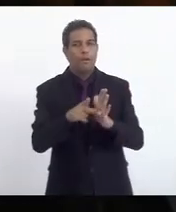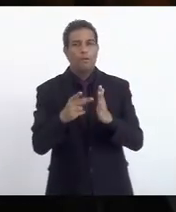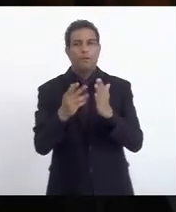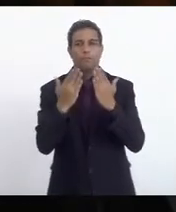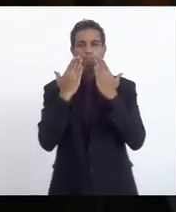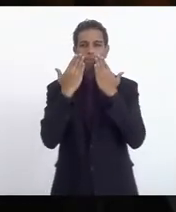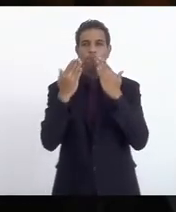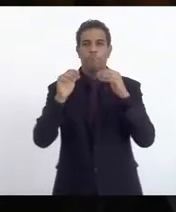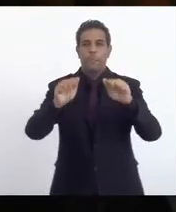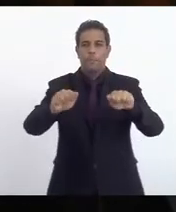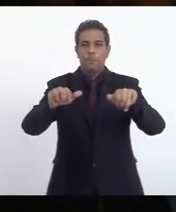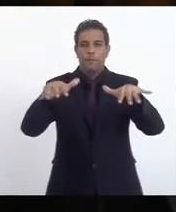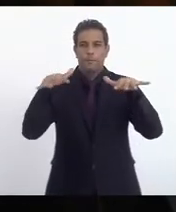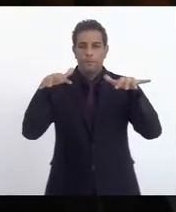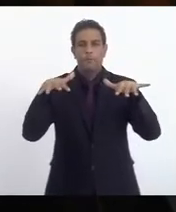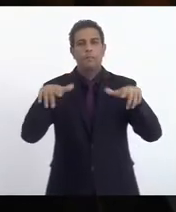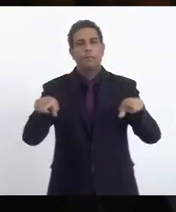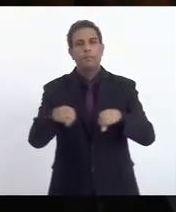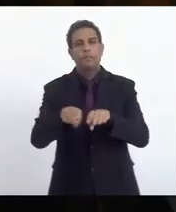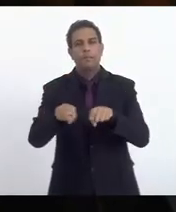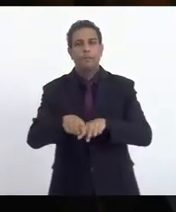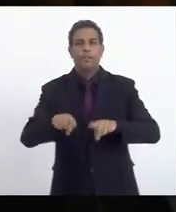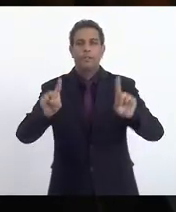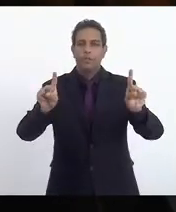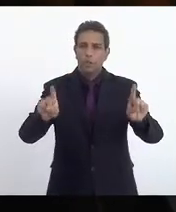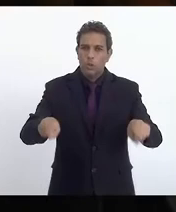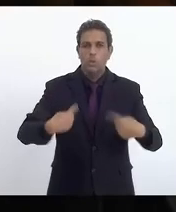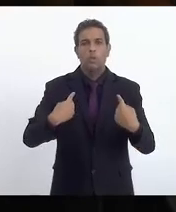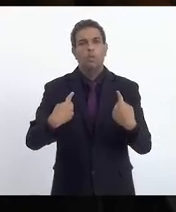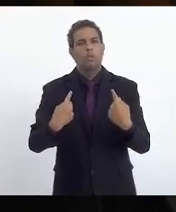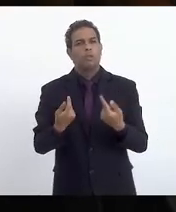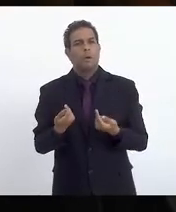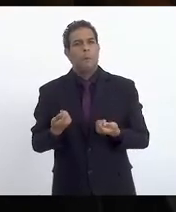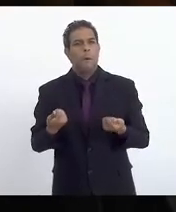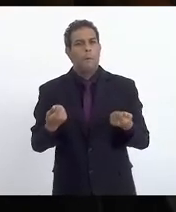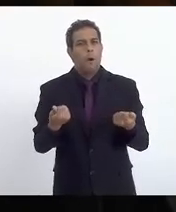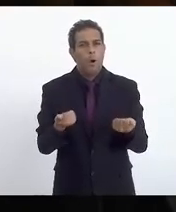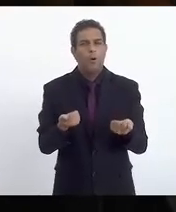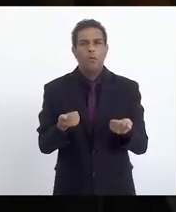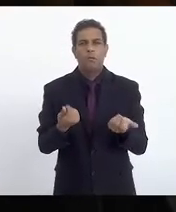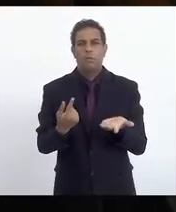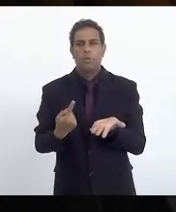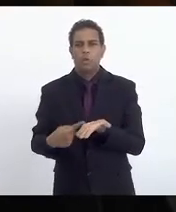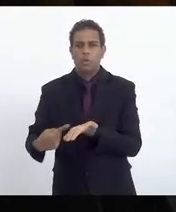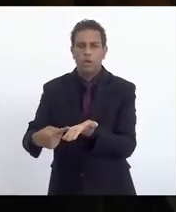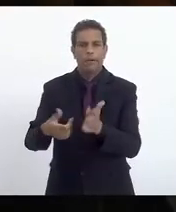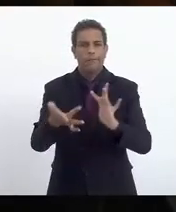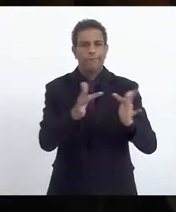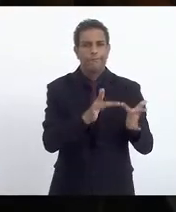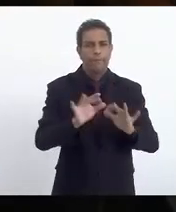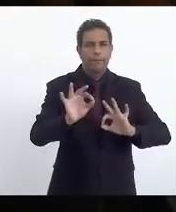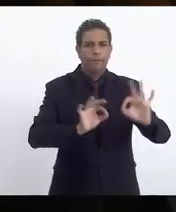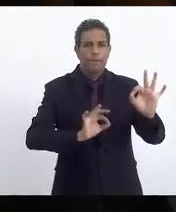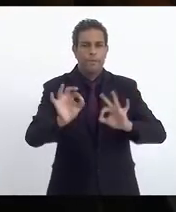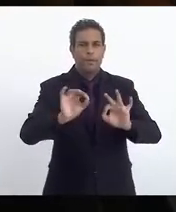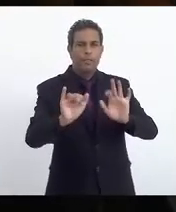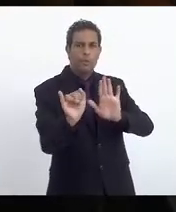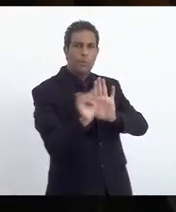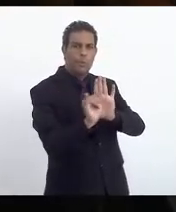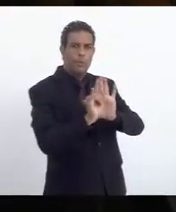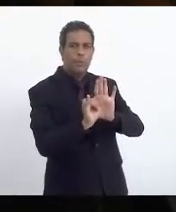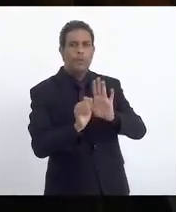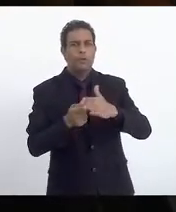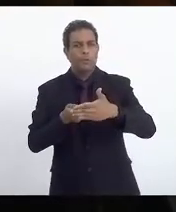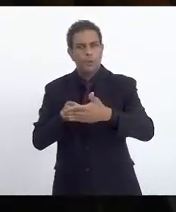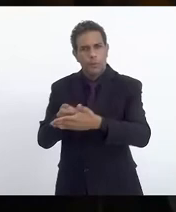parlamentar em defesa do transporte aquaviário e denunciou que houve pouquíssimo processo de aula de participação na preparação da credital